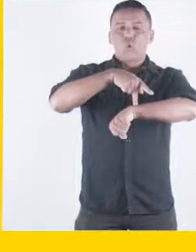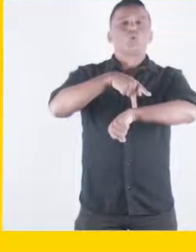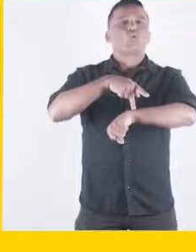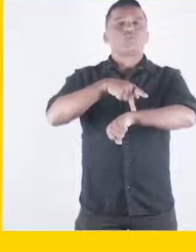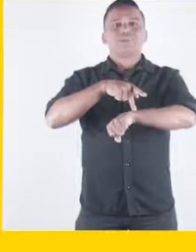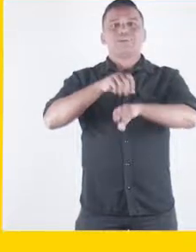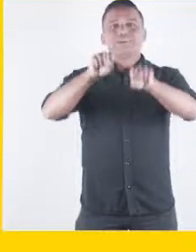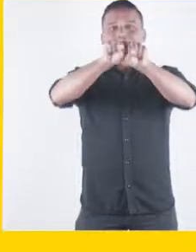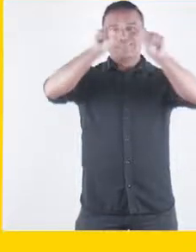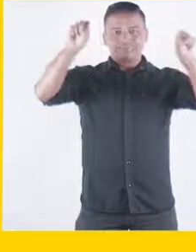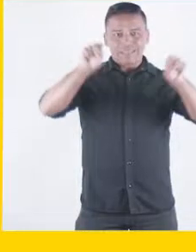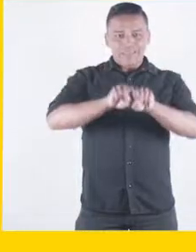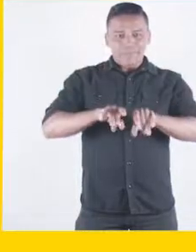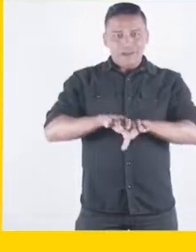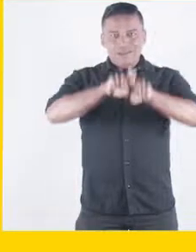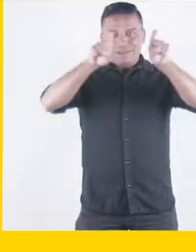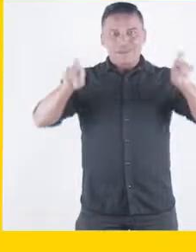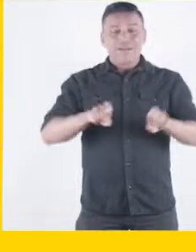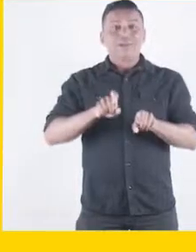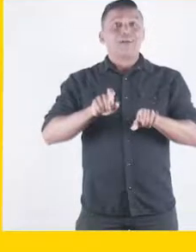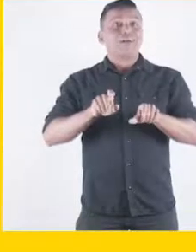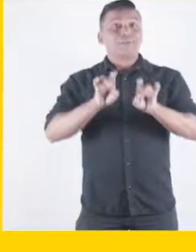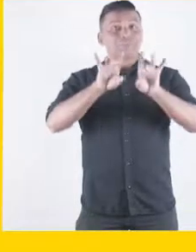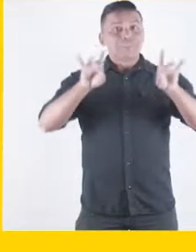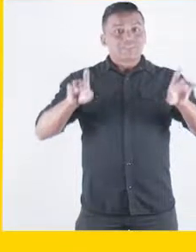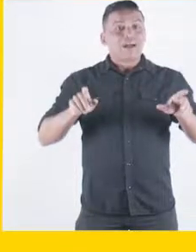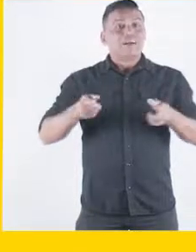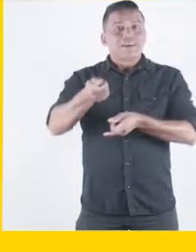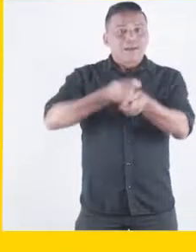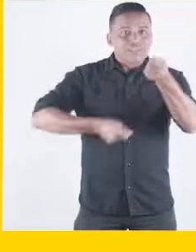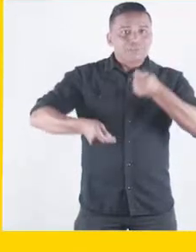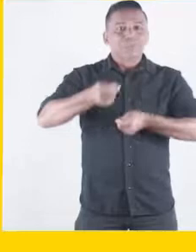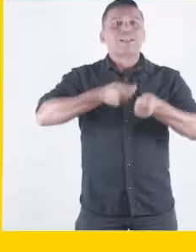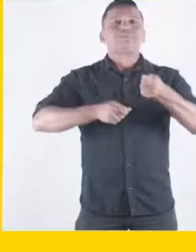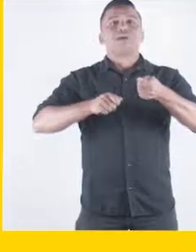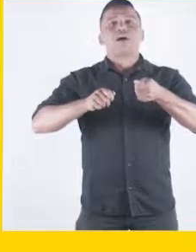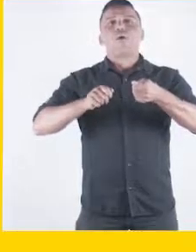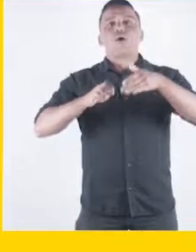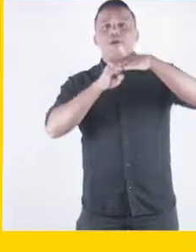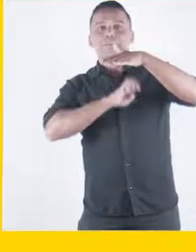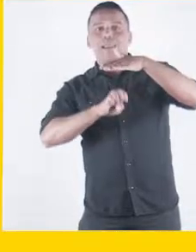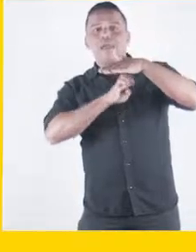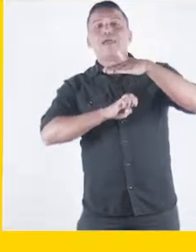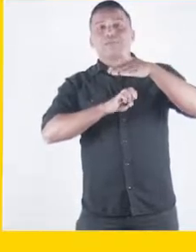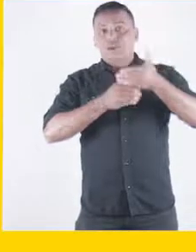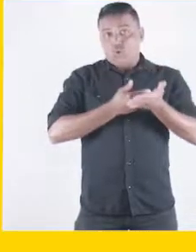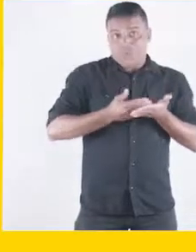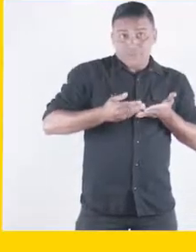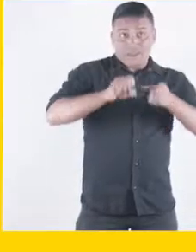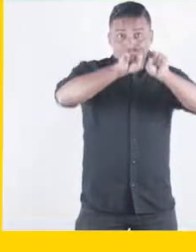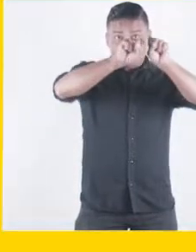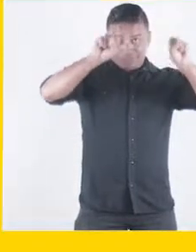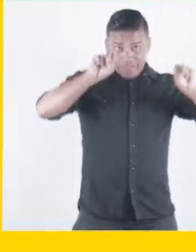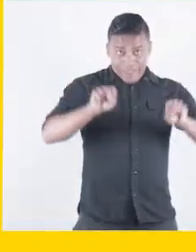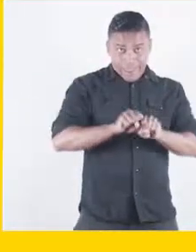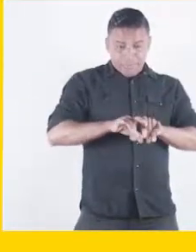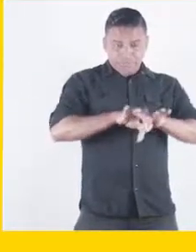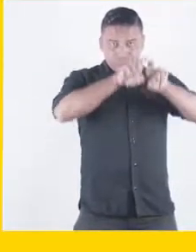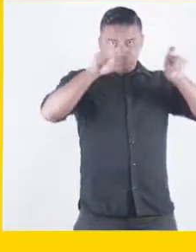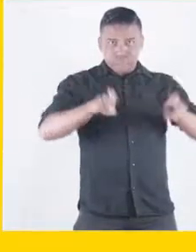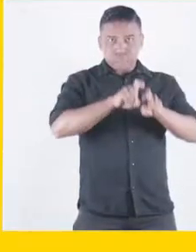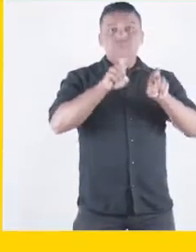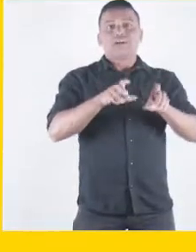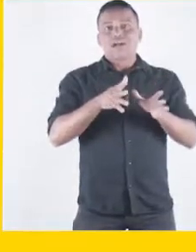analista de sistema especializado em administração de empresas. Eu comecei como analista de sistema, depois eu fiz especialização, depois